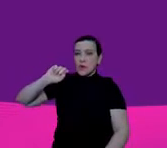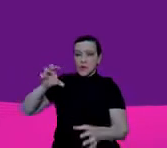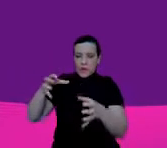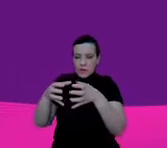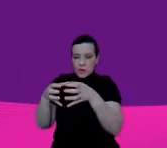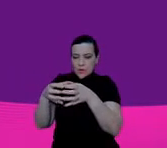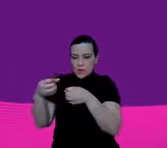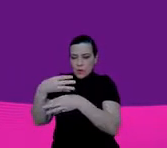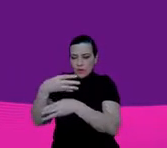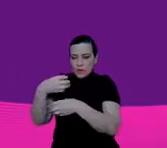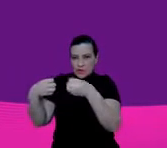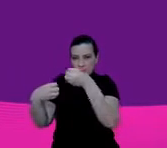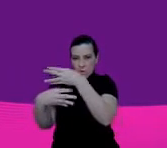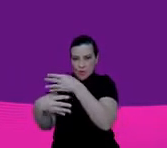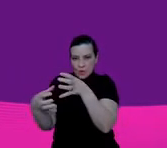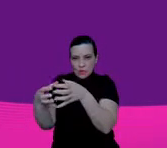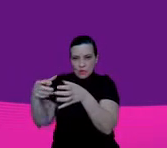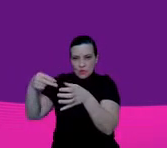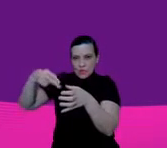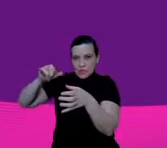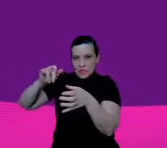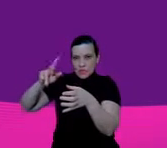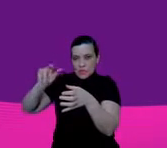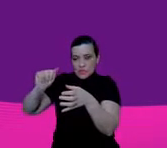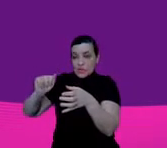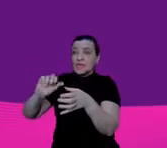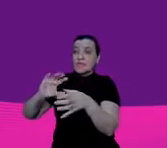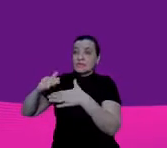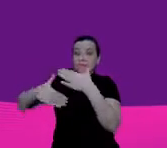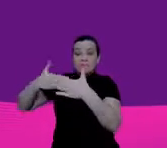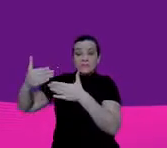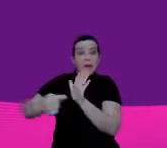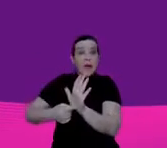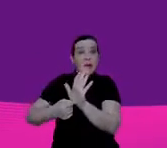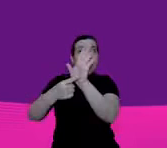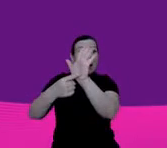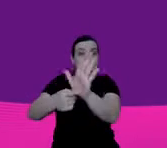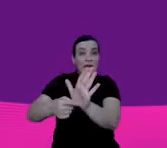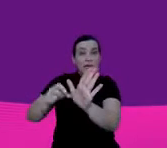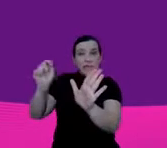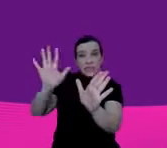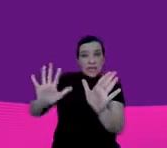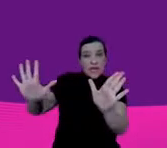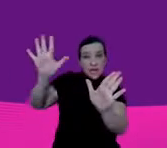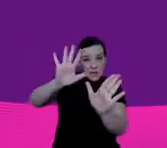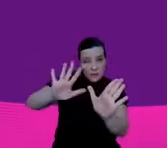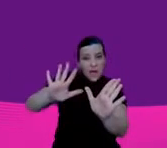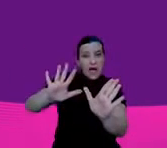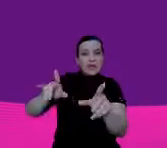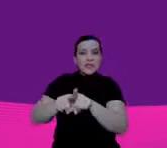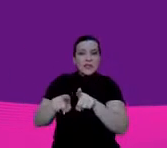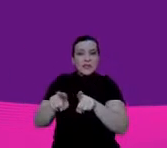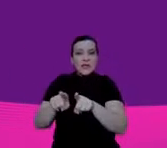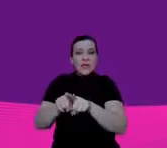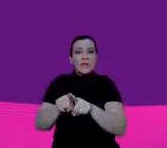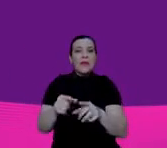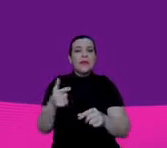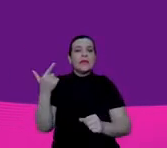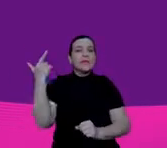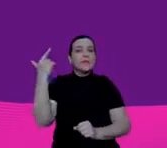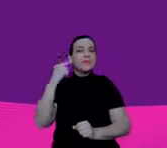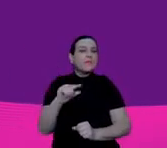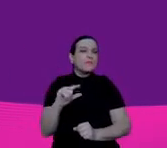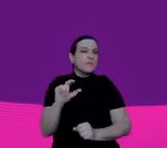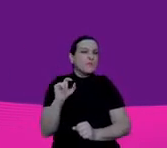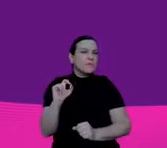negra, e normalmente isso aparece na ressonância de alta resolução, no SWI, isso aparece como algo que lembra